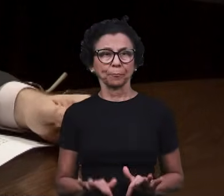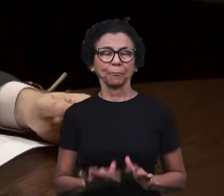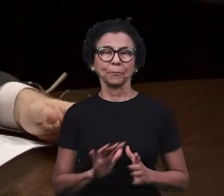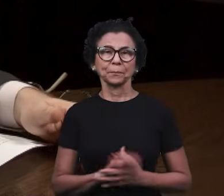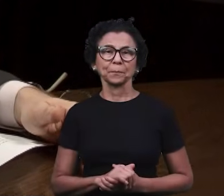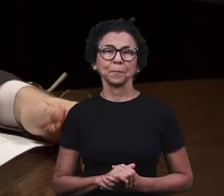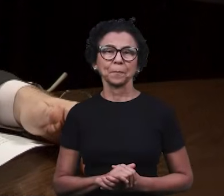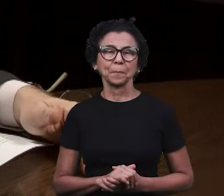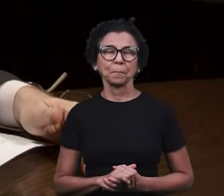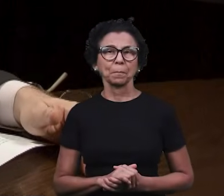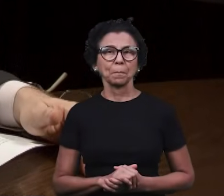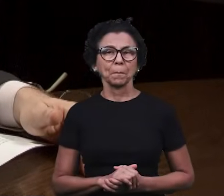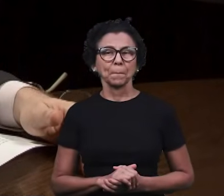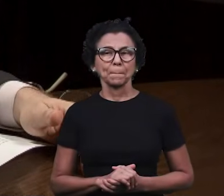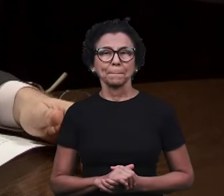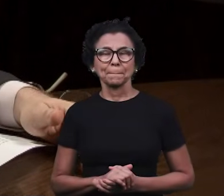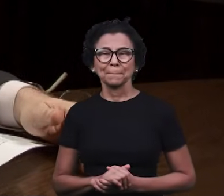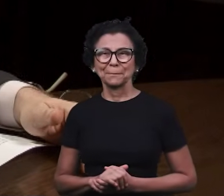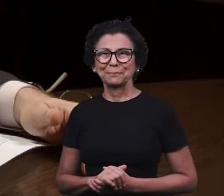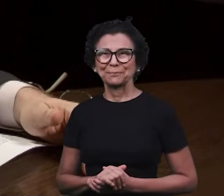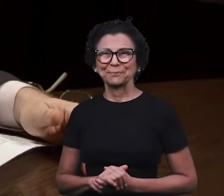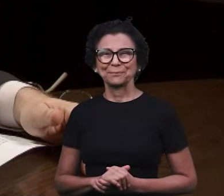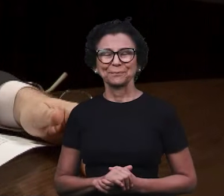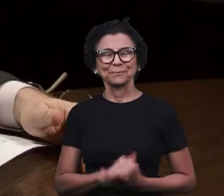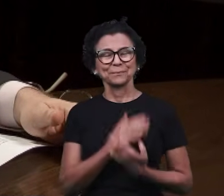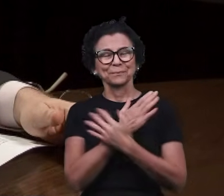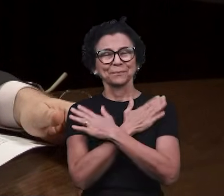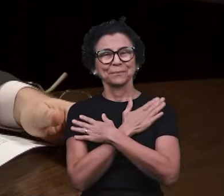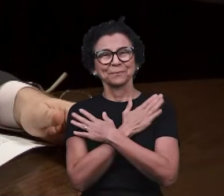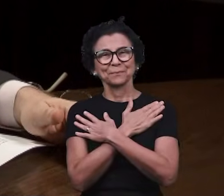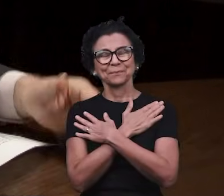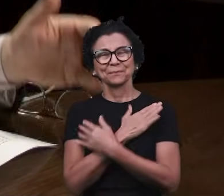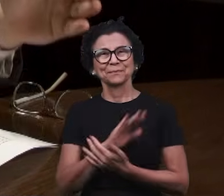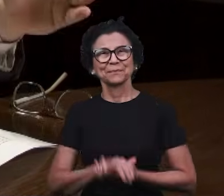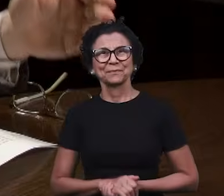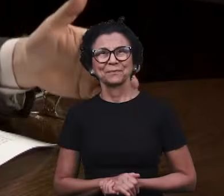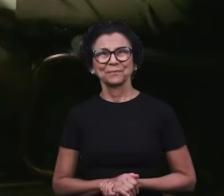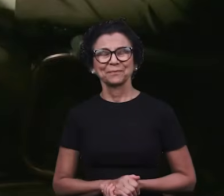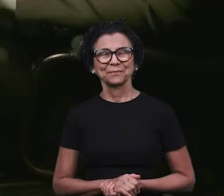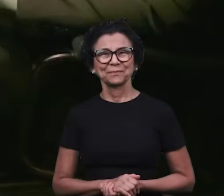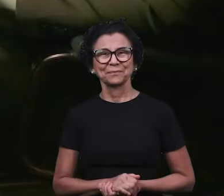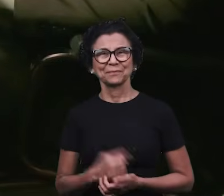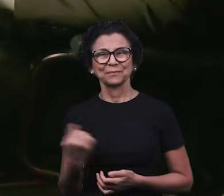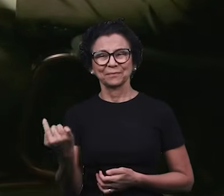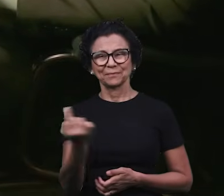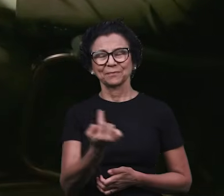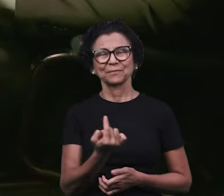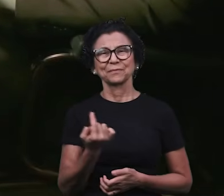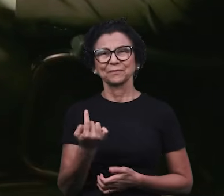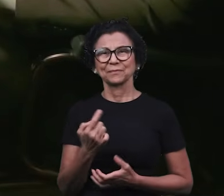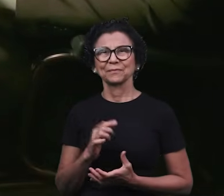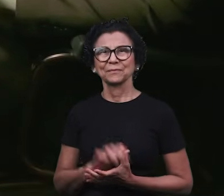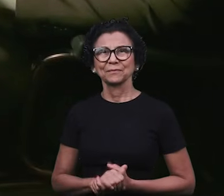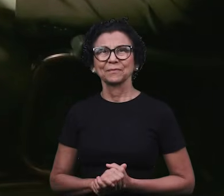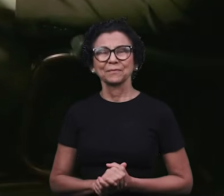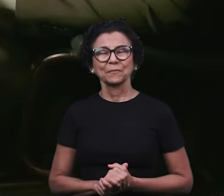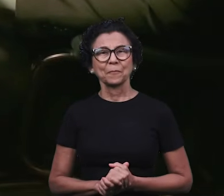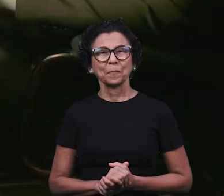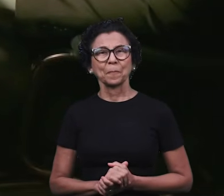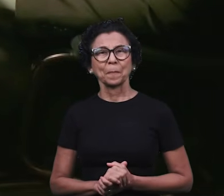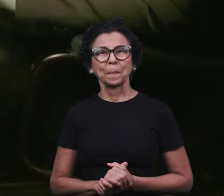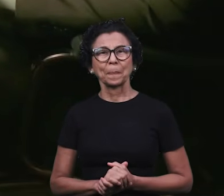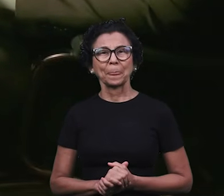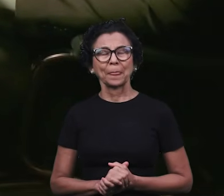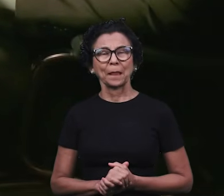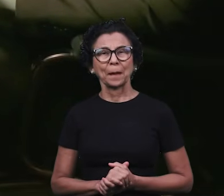e queremos deixar a todos que nos acompanham um abraço fraternal, um abraço aos pastores. E, se Deus quiser, voltaremos no